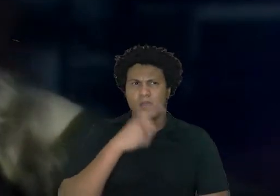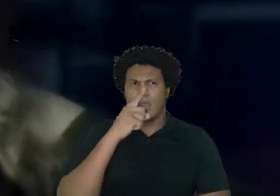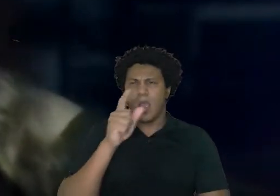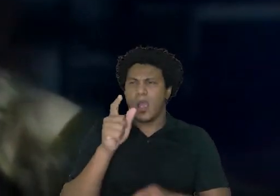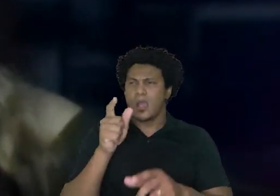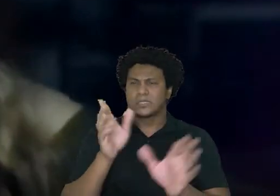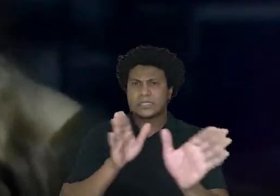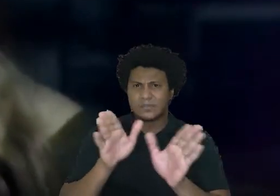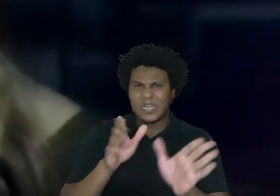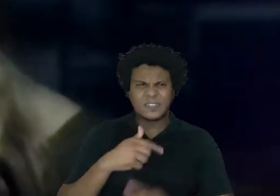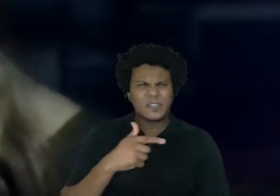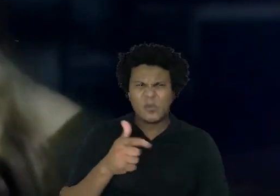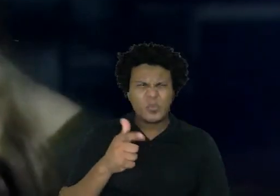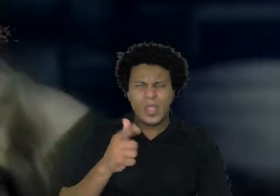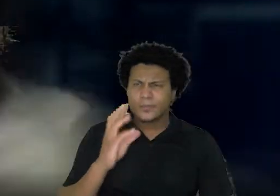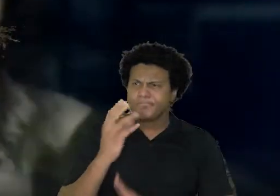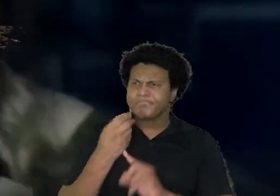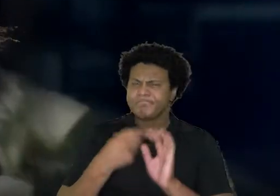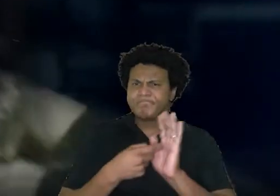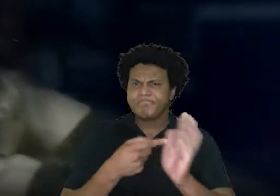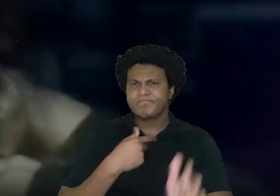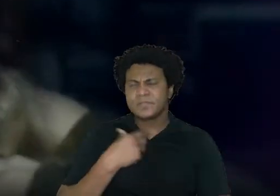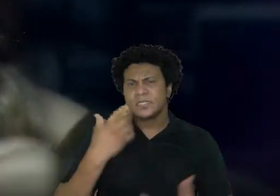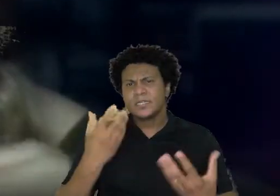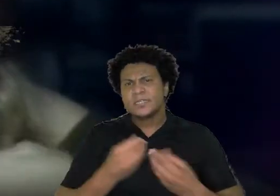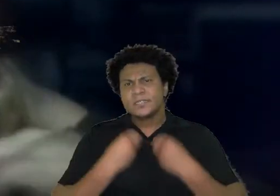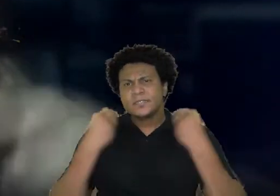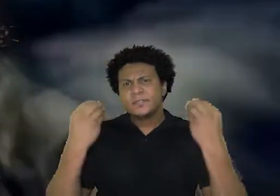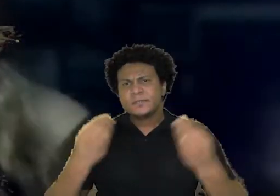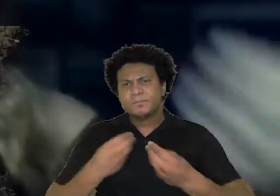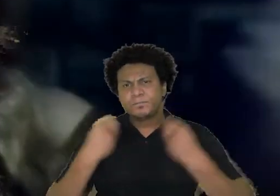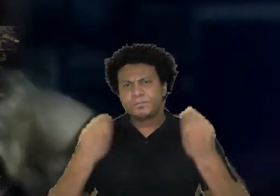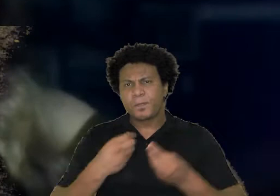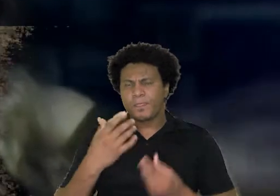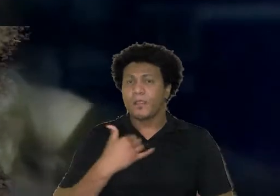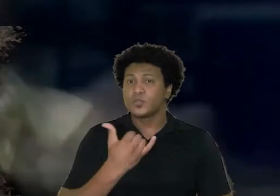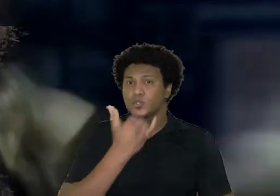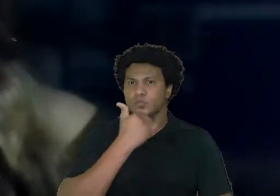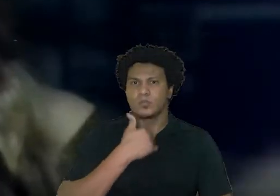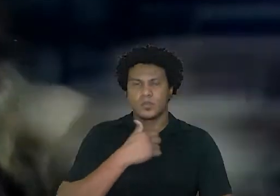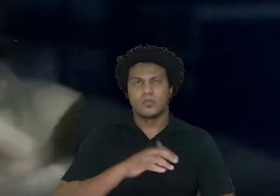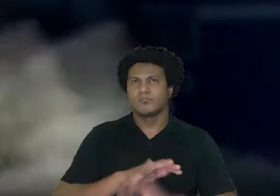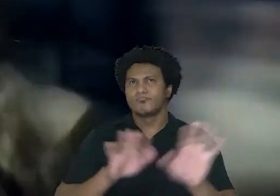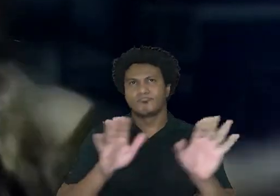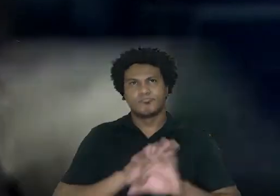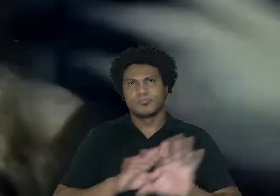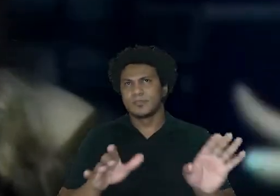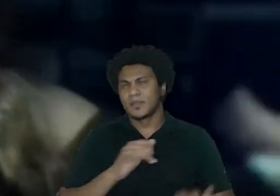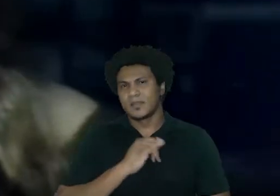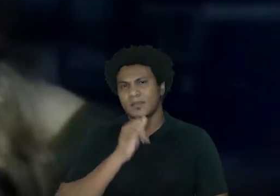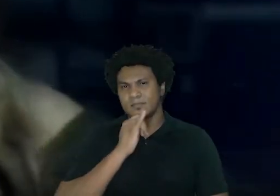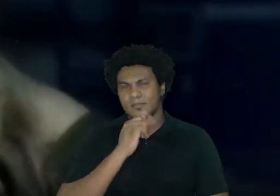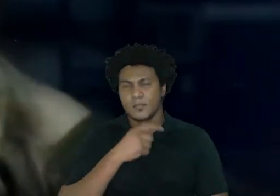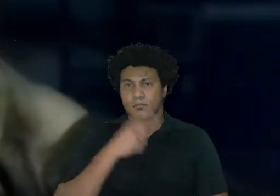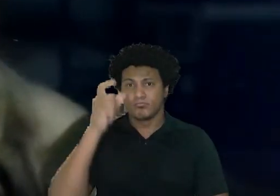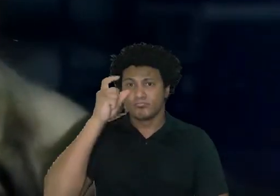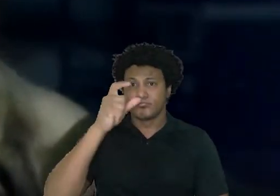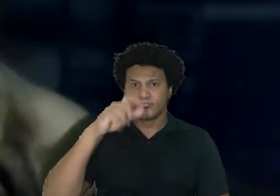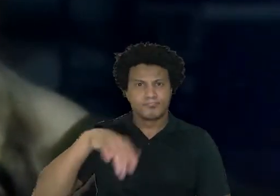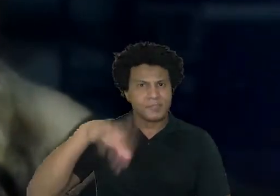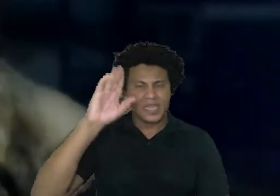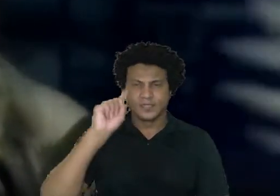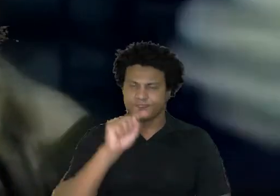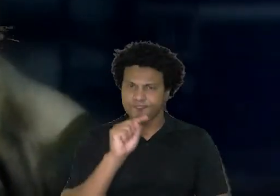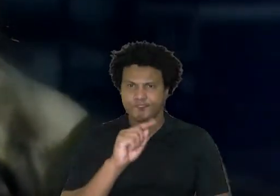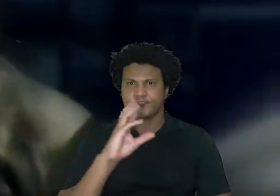muito rica e muito me interessa. Porque, realmente, quando eu vejo uma obra sem acessibilidade ou sem essa construção de